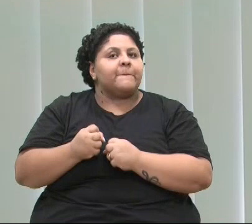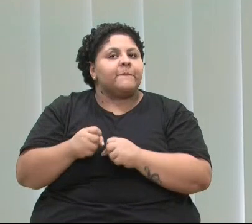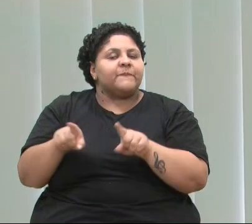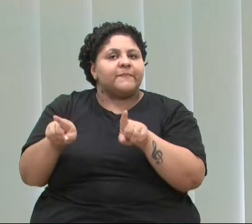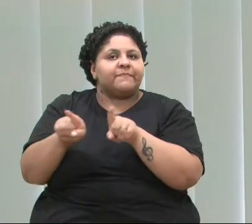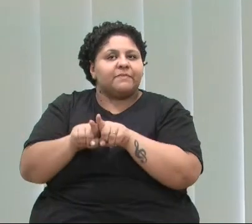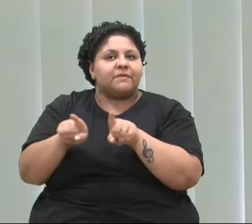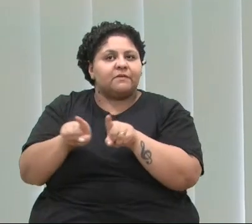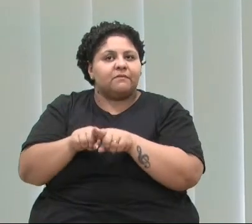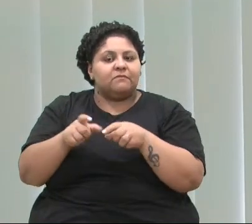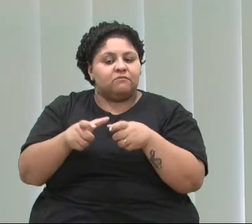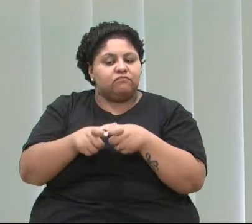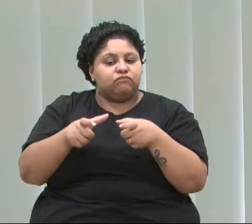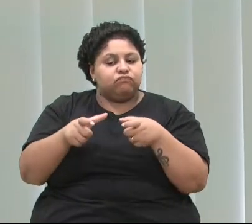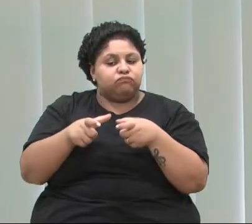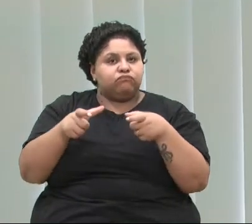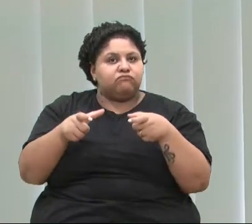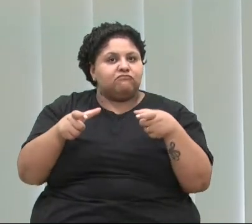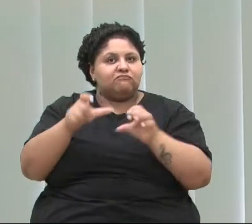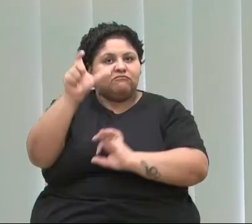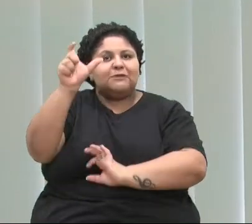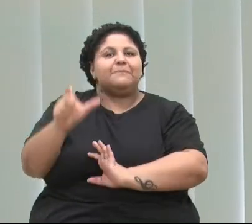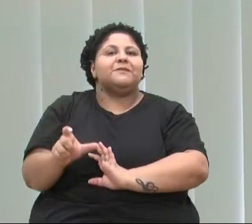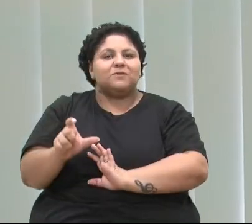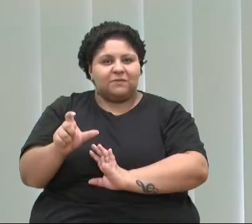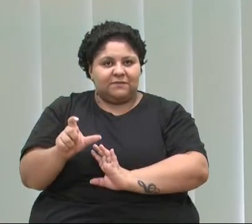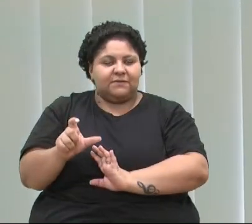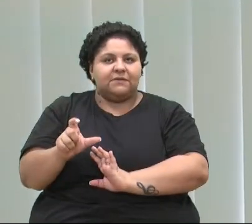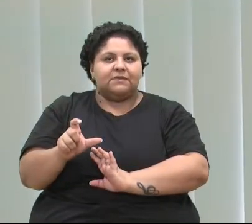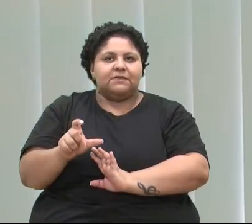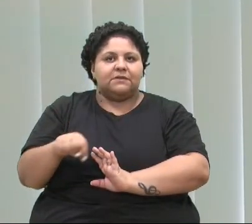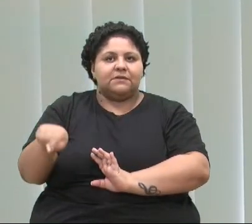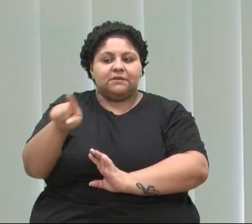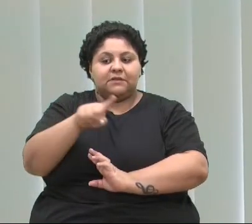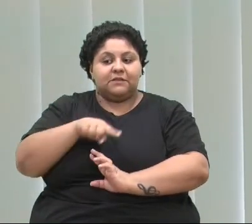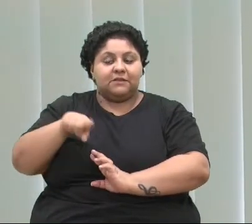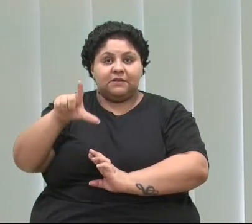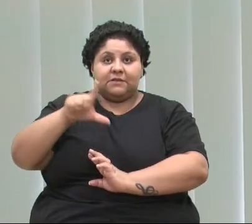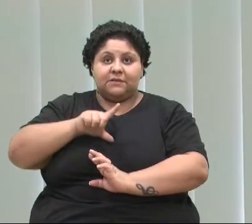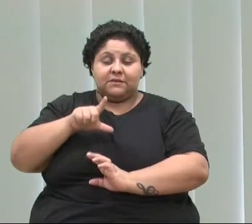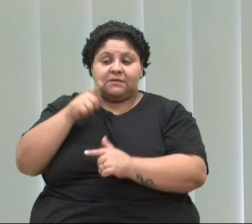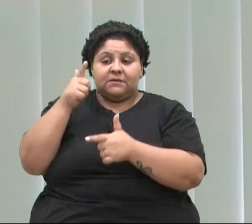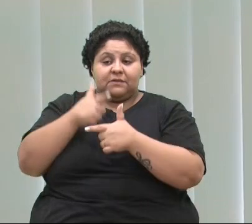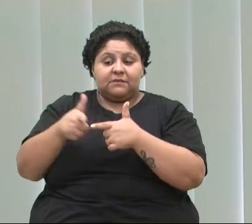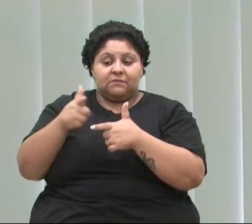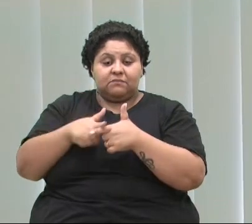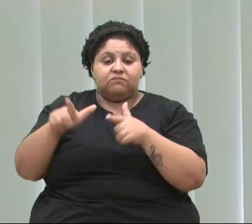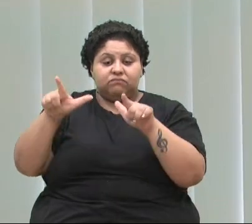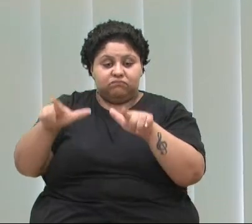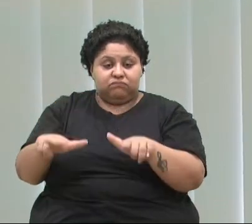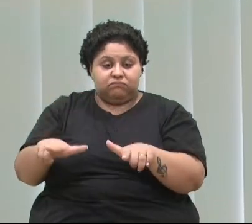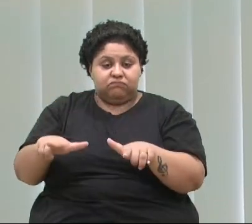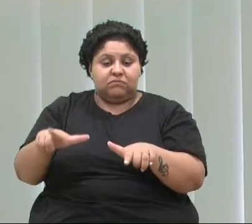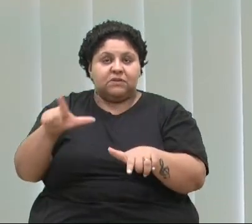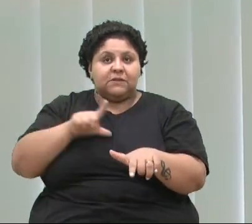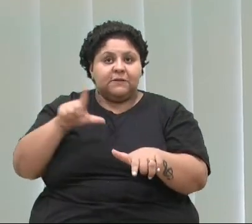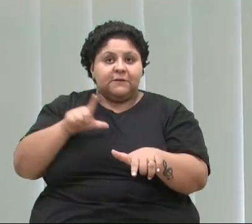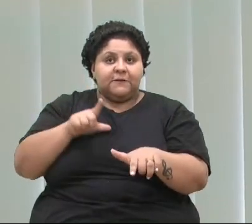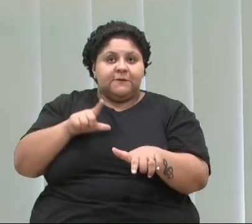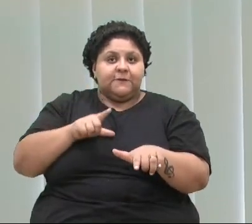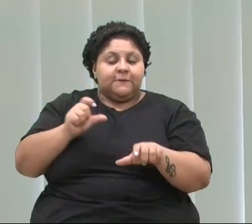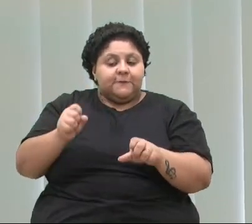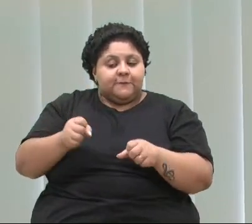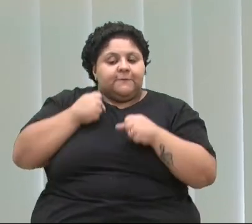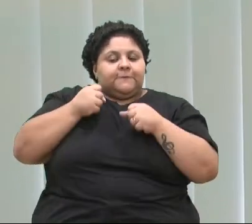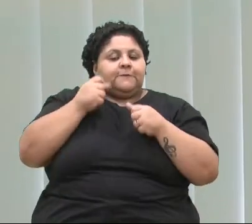da questão do aumento de volume de pessoas, a gente tem o problema do espaço físico, a gente tem enfrentado um